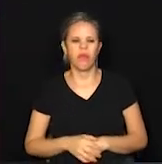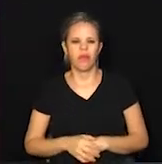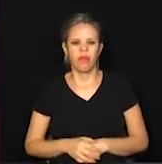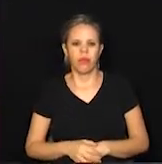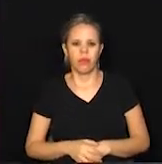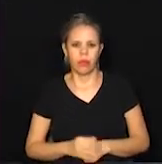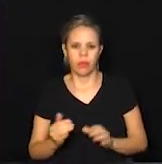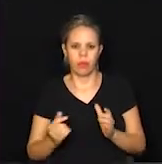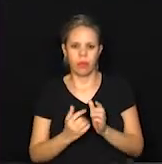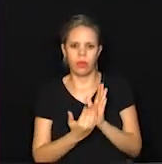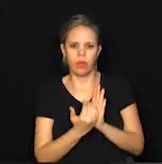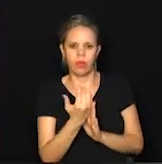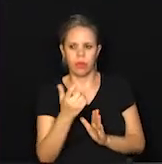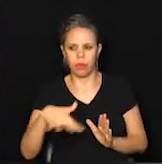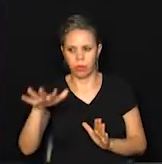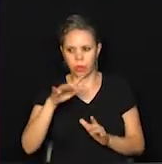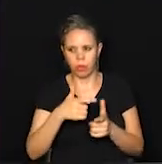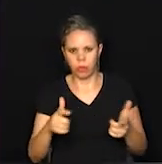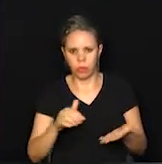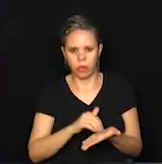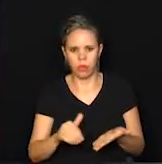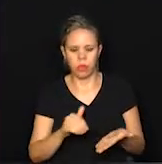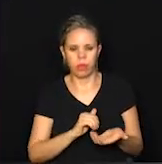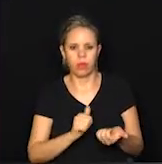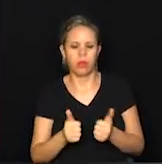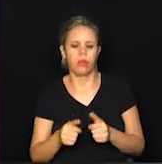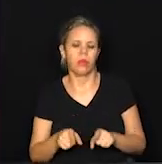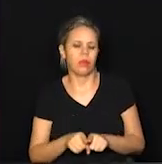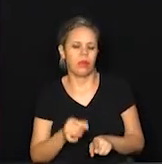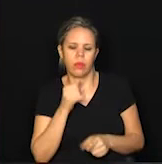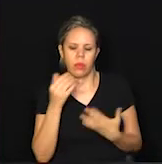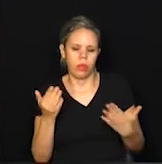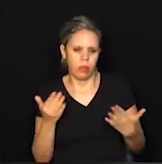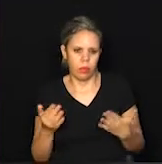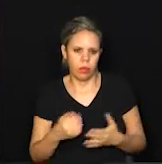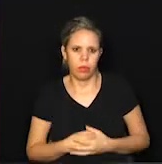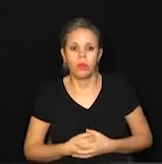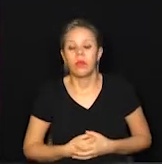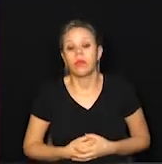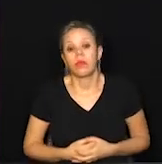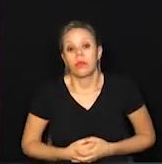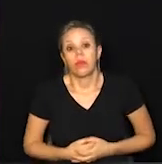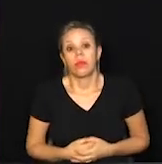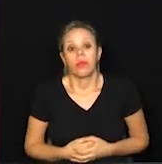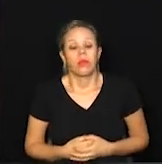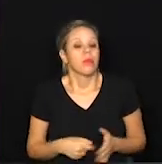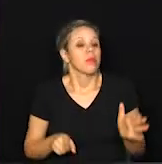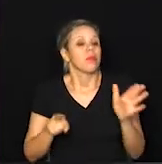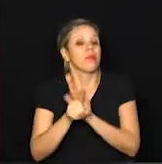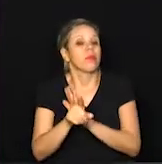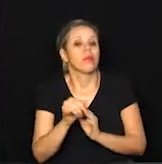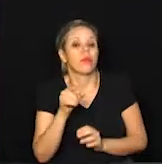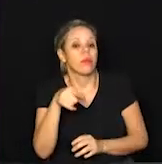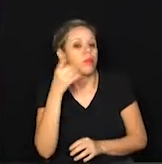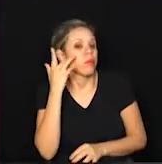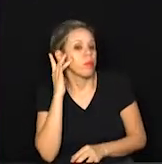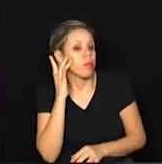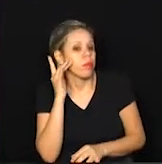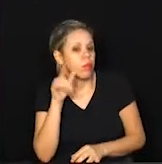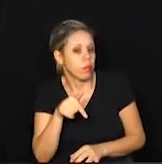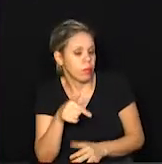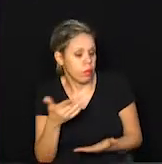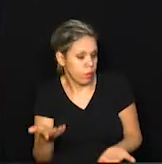muito maior que as outras secretarias. Enfim. E aí eu gostaria de perguntar o seguinte, você acha que com